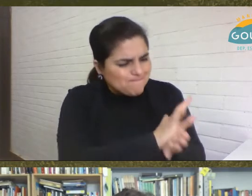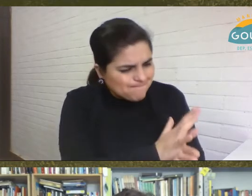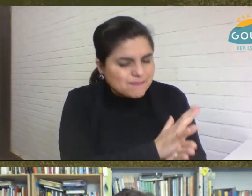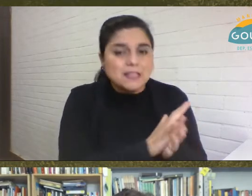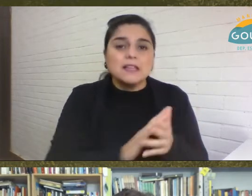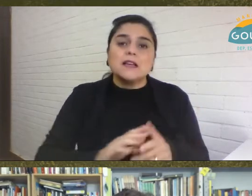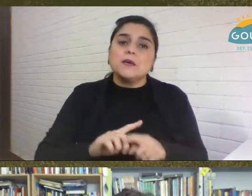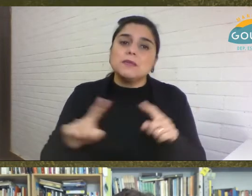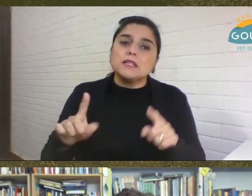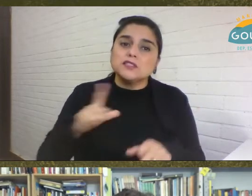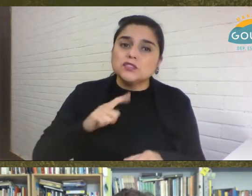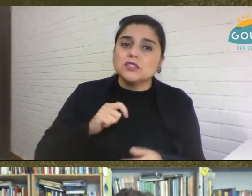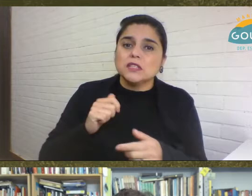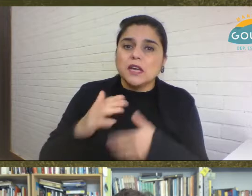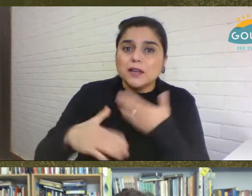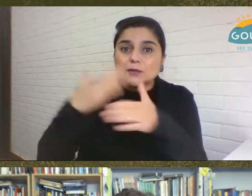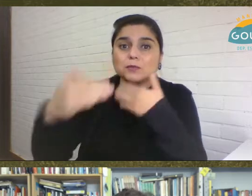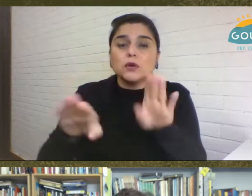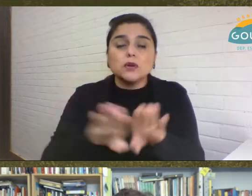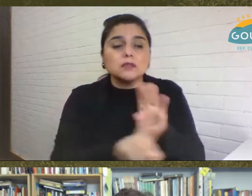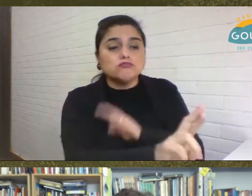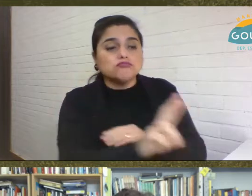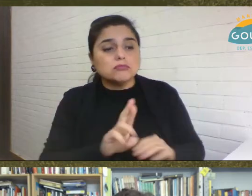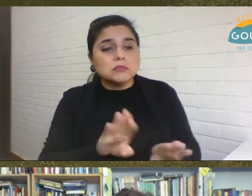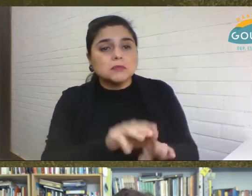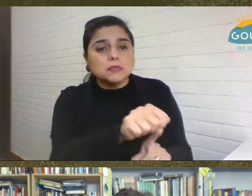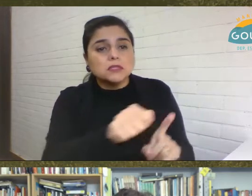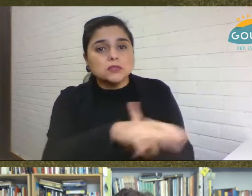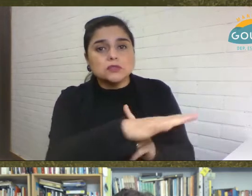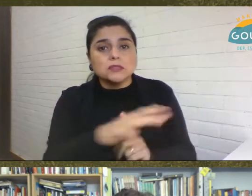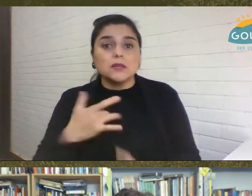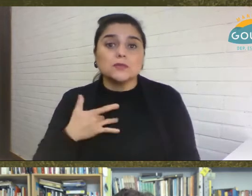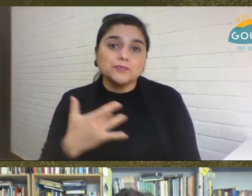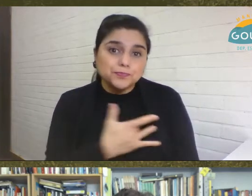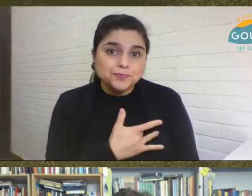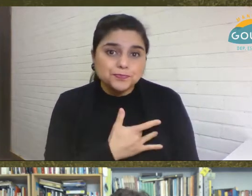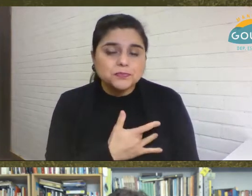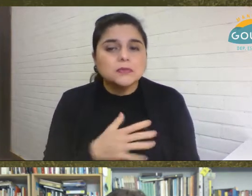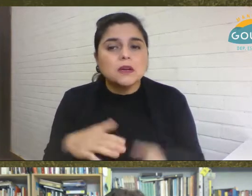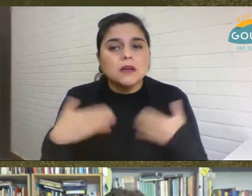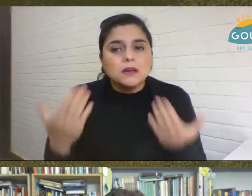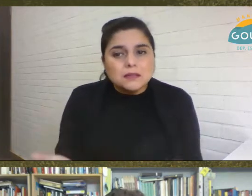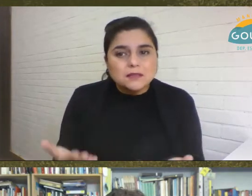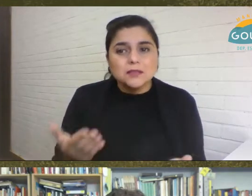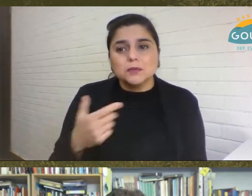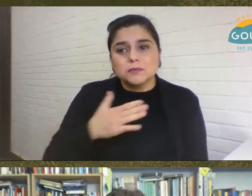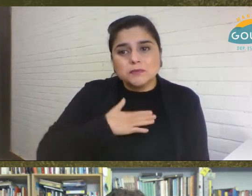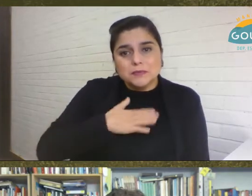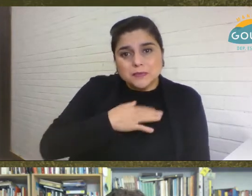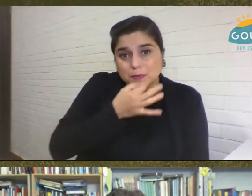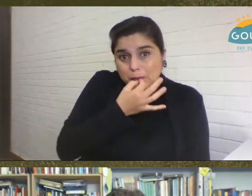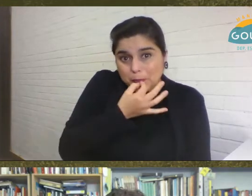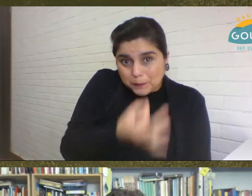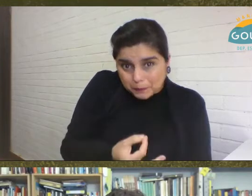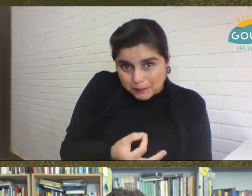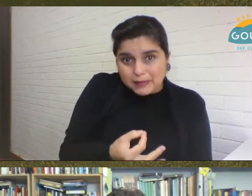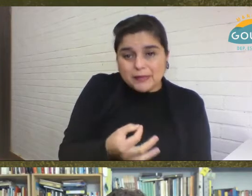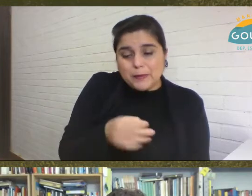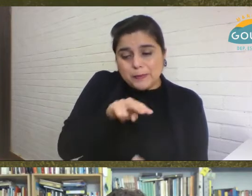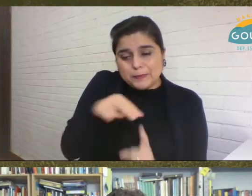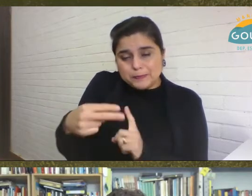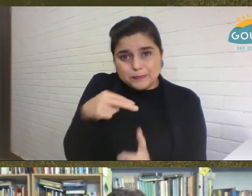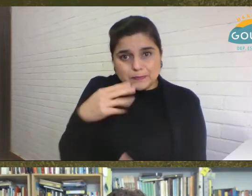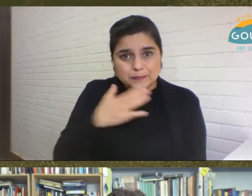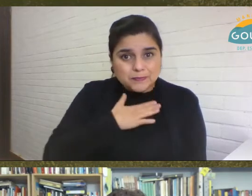de respostas sociais e de saúde. E é esse facto, do meu ponto de vista, não é alheio,